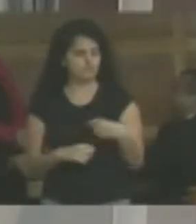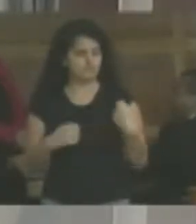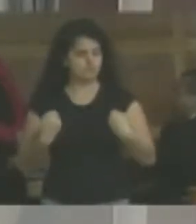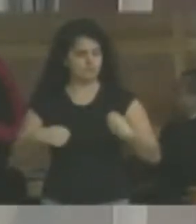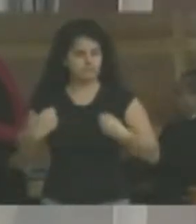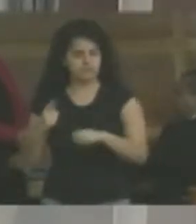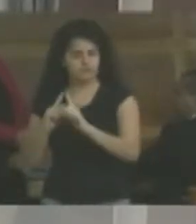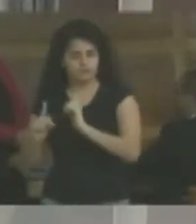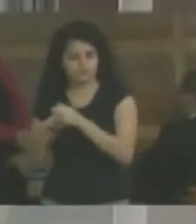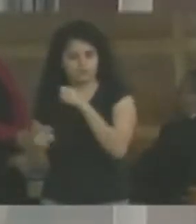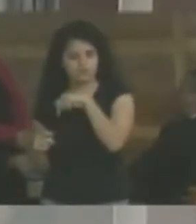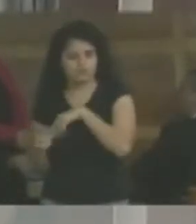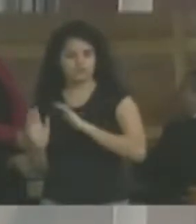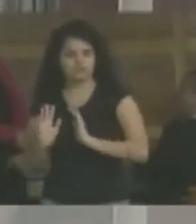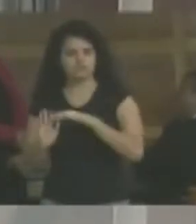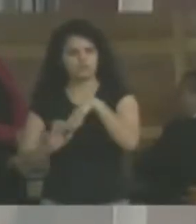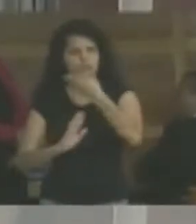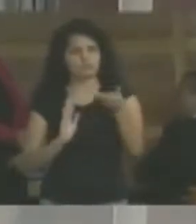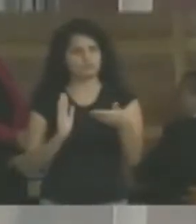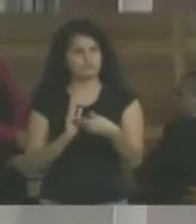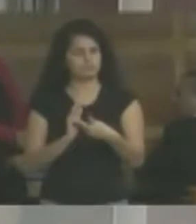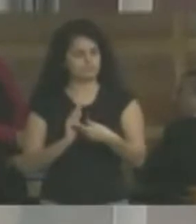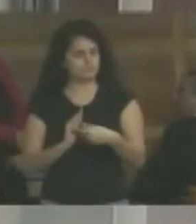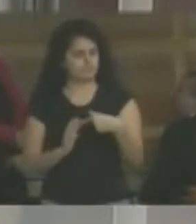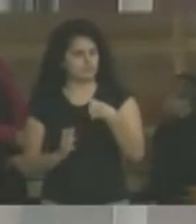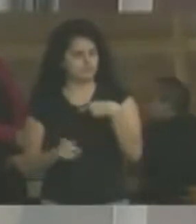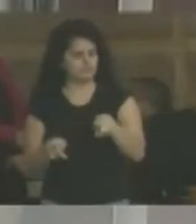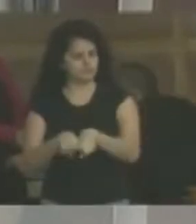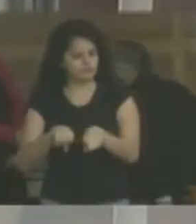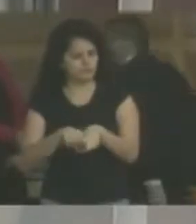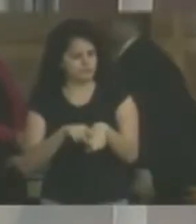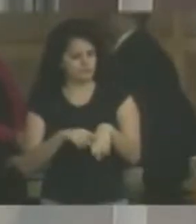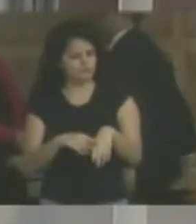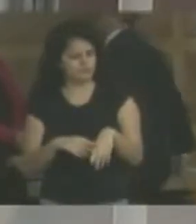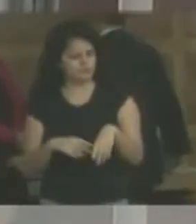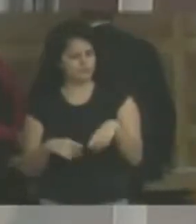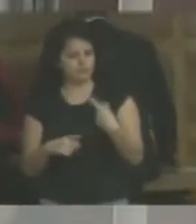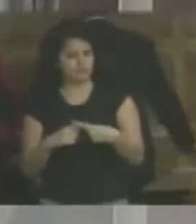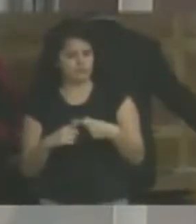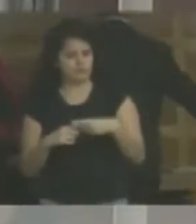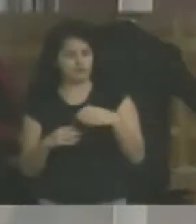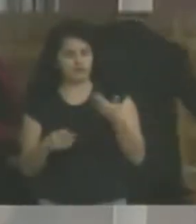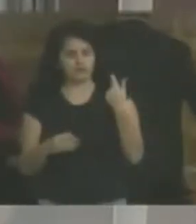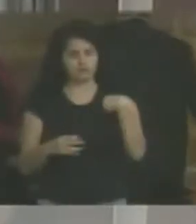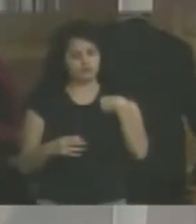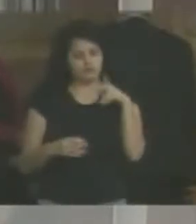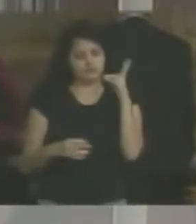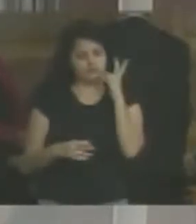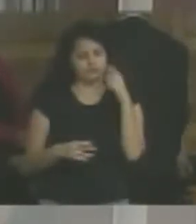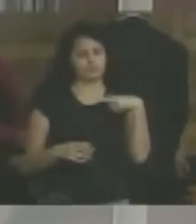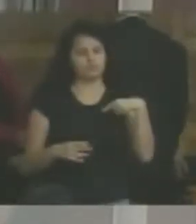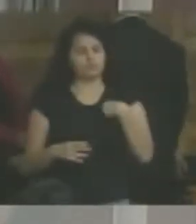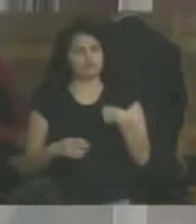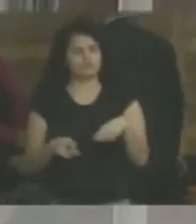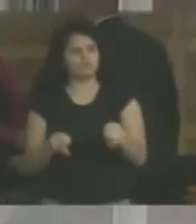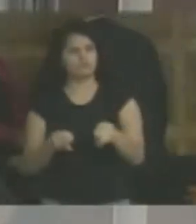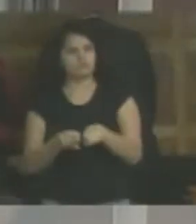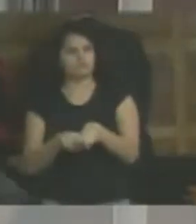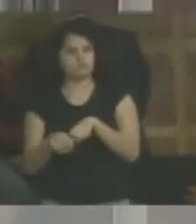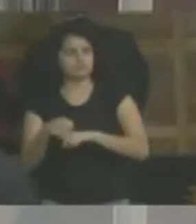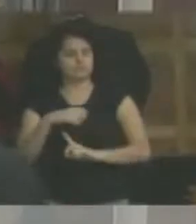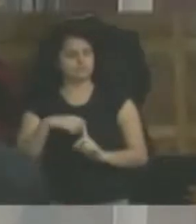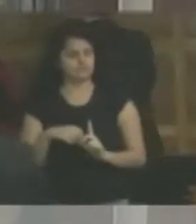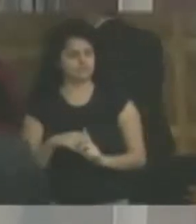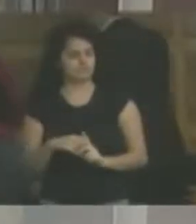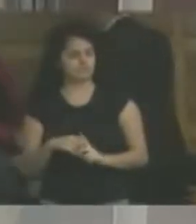do lado de cá, mas vamos todos nós, aí eu digo nós, eu também, porque antes de ser vereador, eu sou cidadão. Vamos fazer a nossa parte, vamos ajudar, porque pode ter